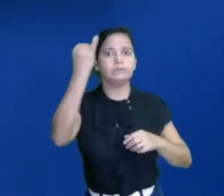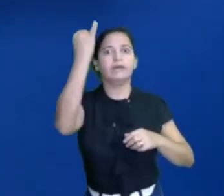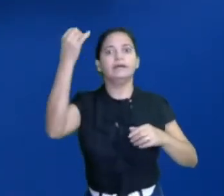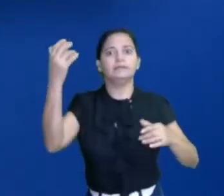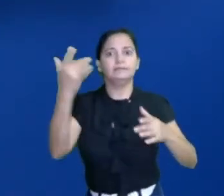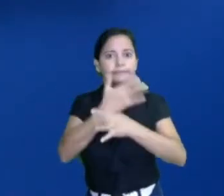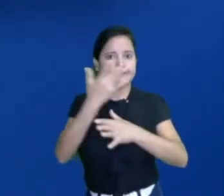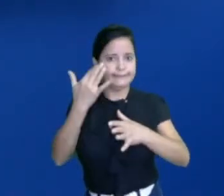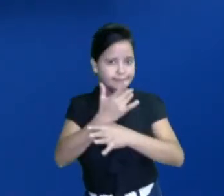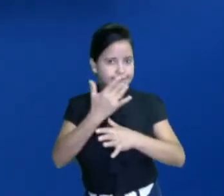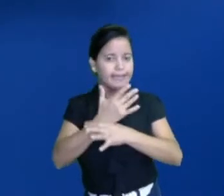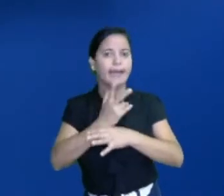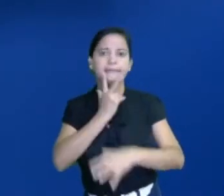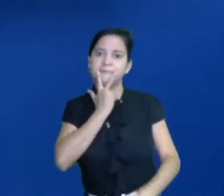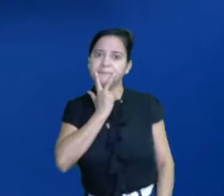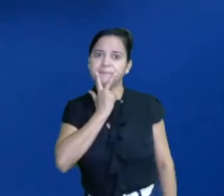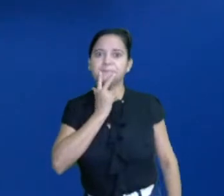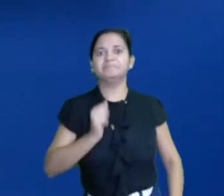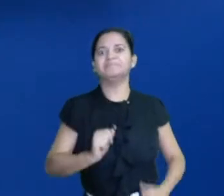nossa cidade.